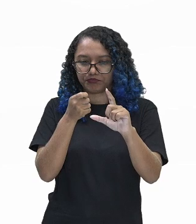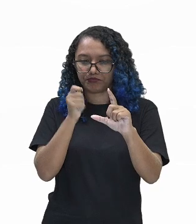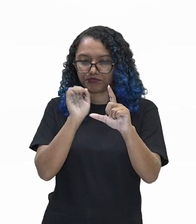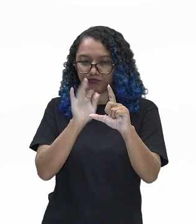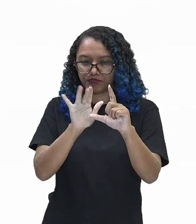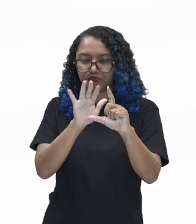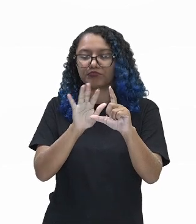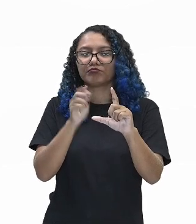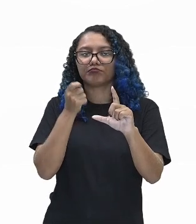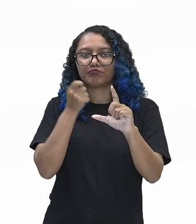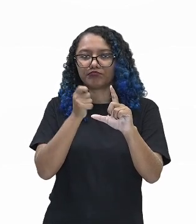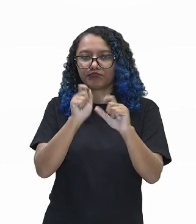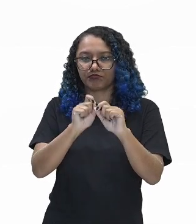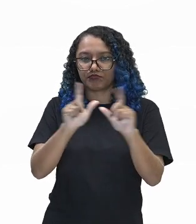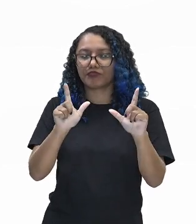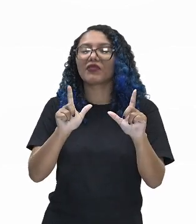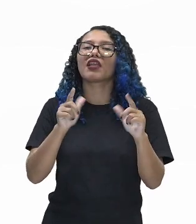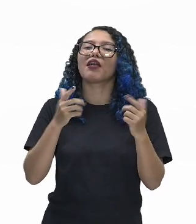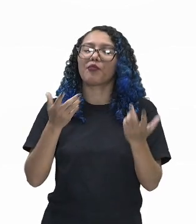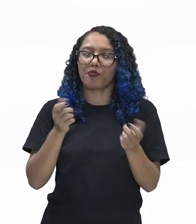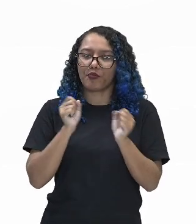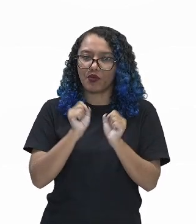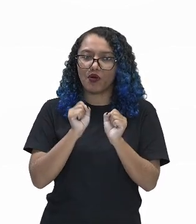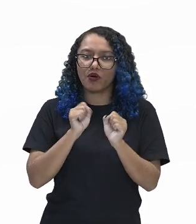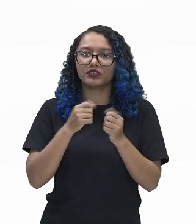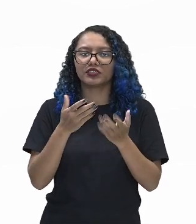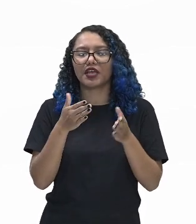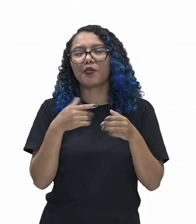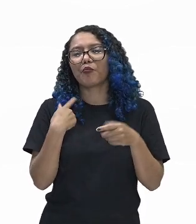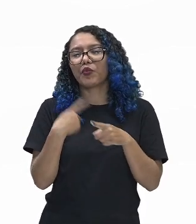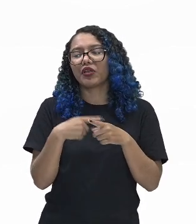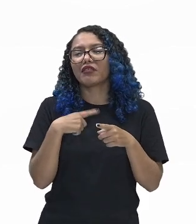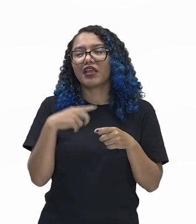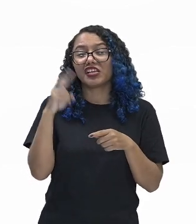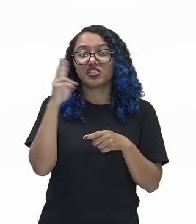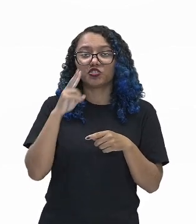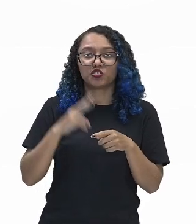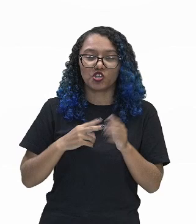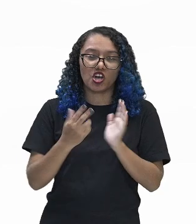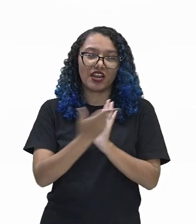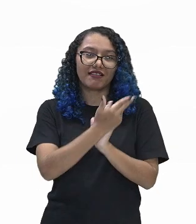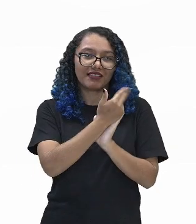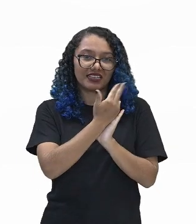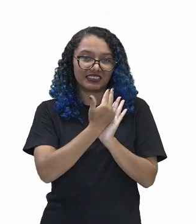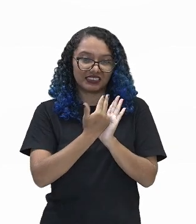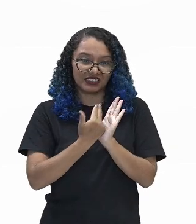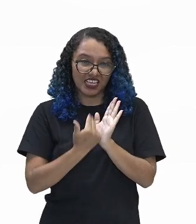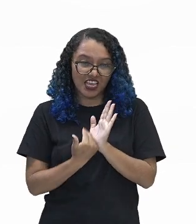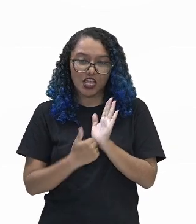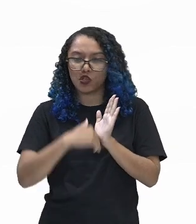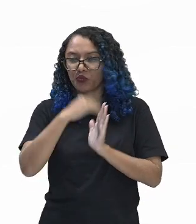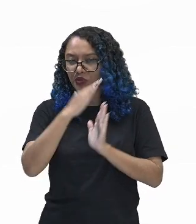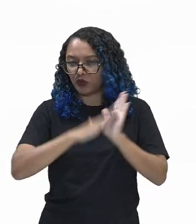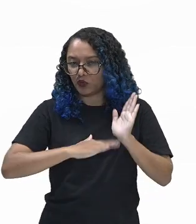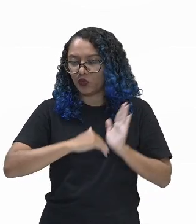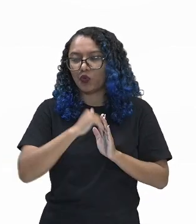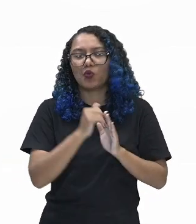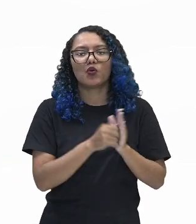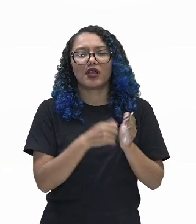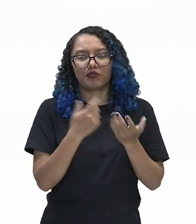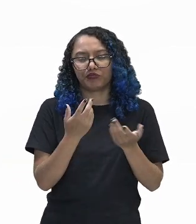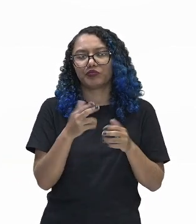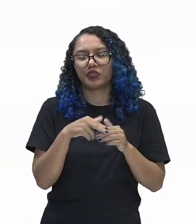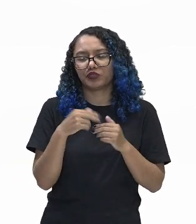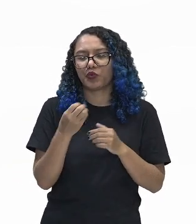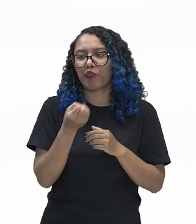a respeito do que basicamente vai falar, tá bom? Porque é uma sequência de histórias ali em forma de pintura, então é interessante que vocês acessem o